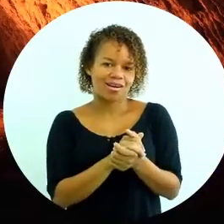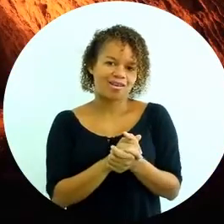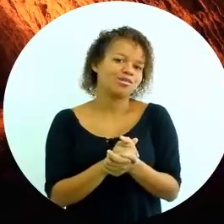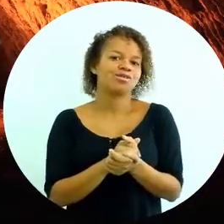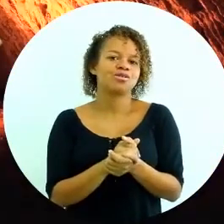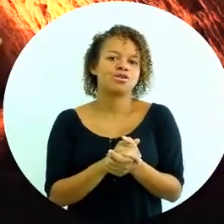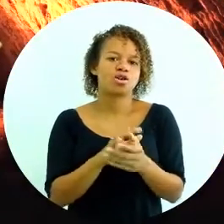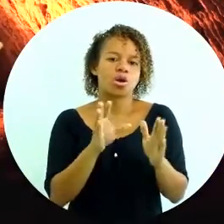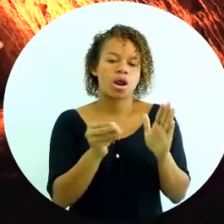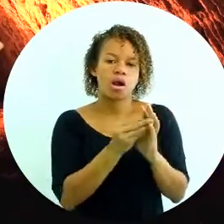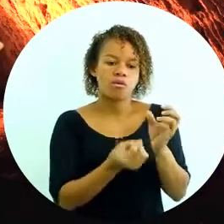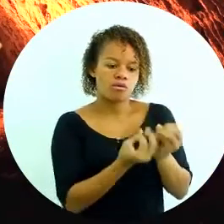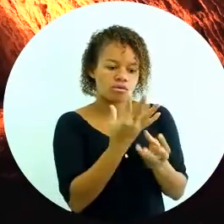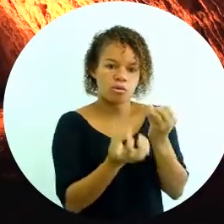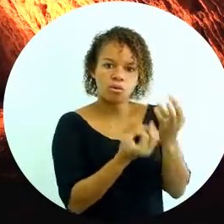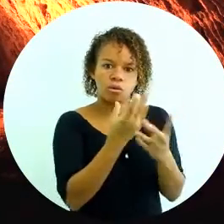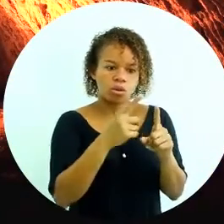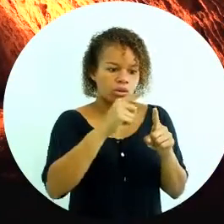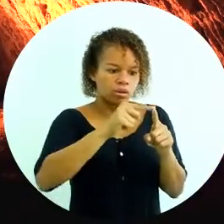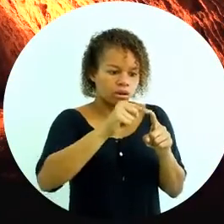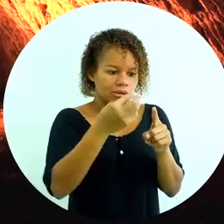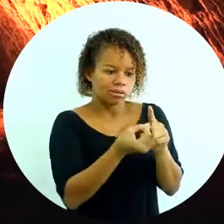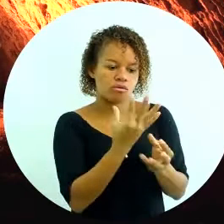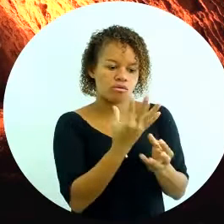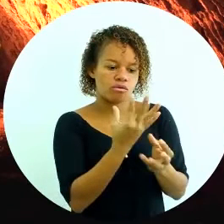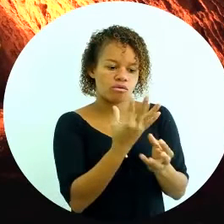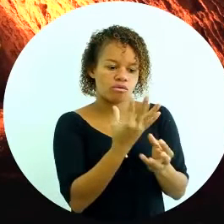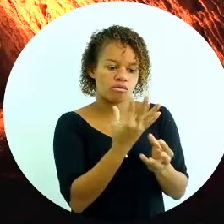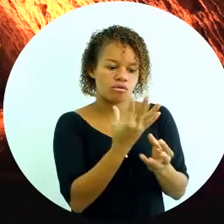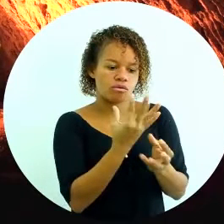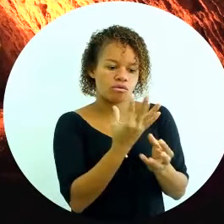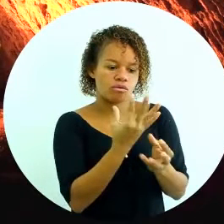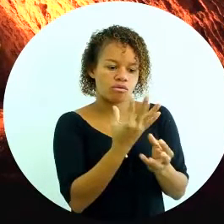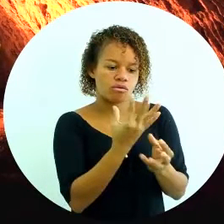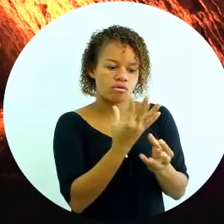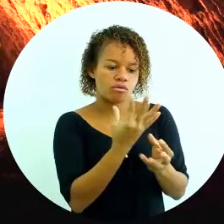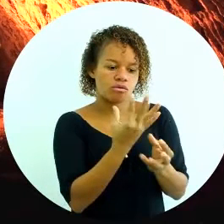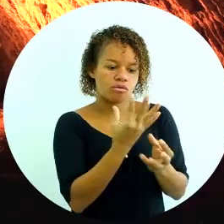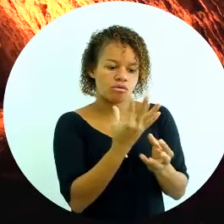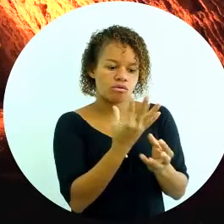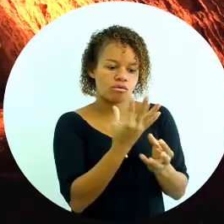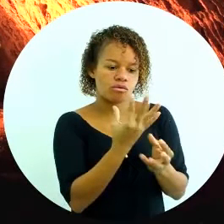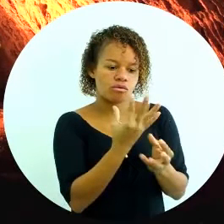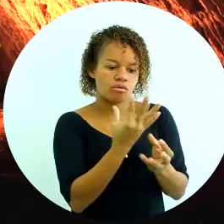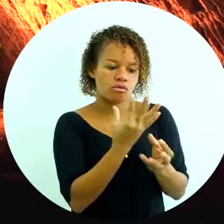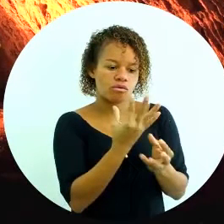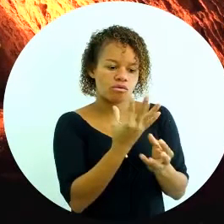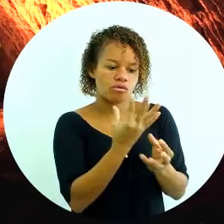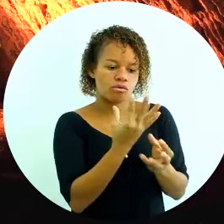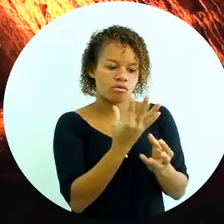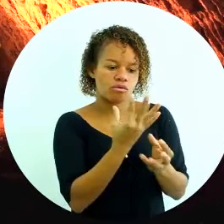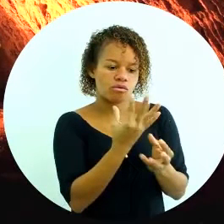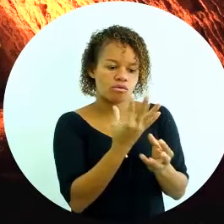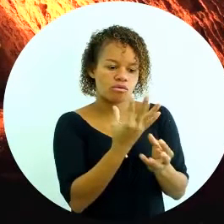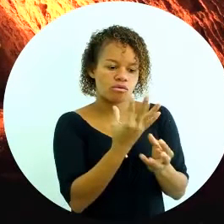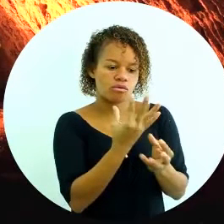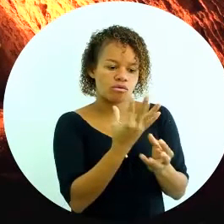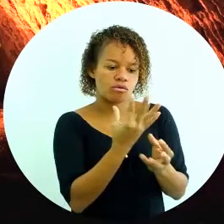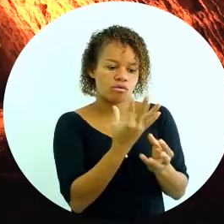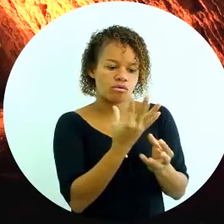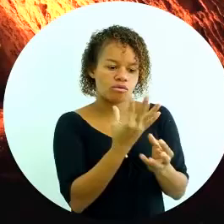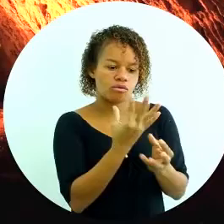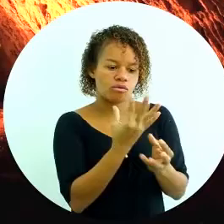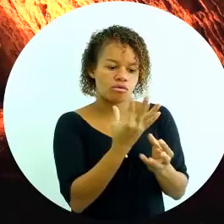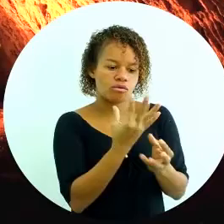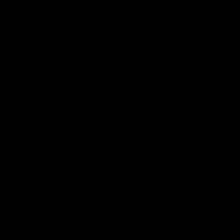exemplo, colocar o fogo aqui no meu dedo. Ao fundo da tela, imagem de caverna. No dedo do